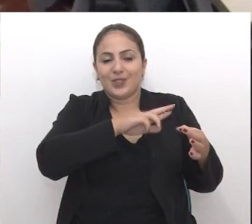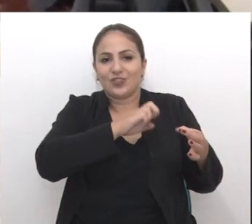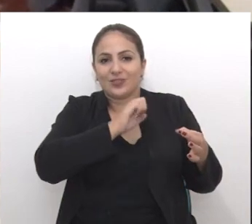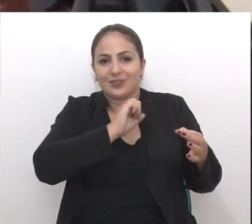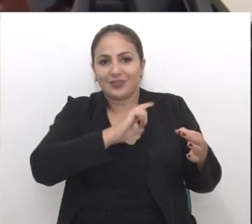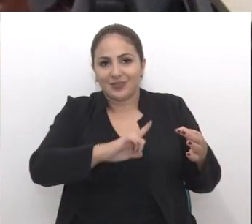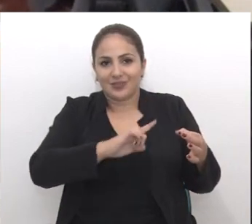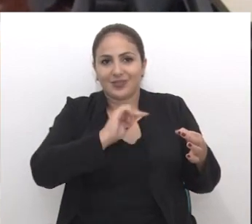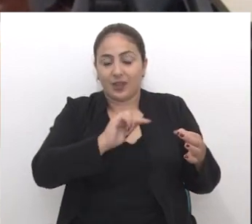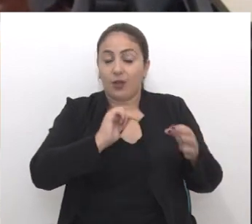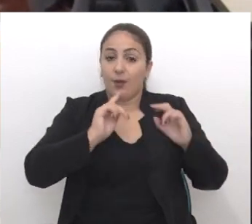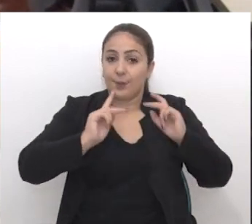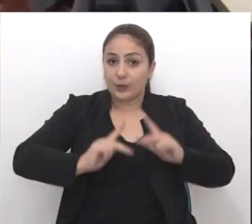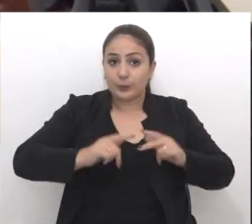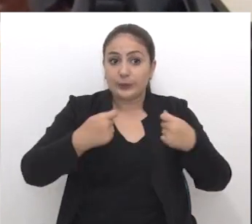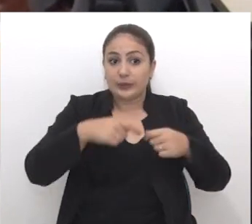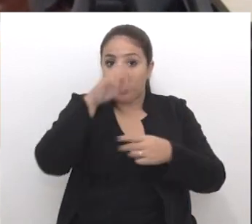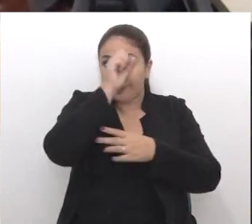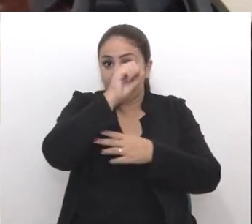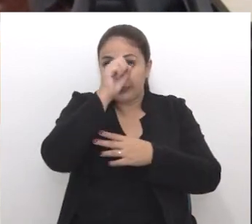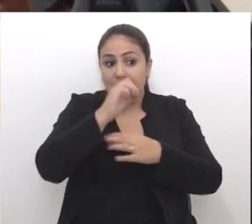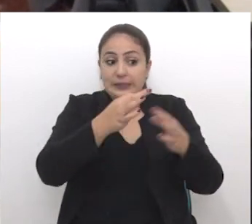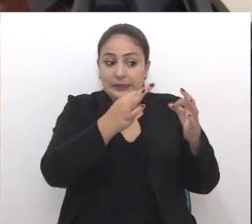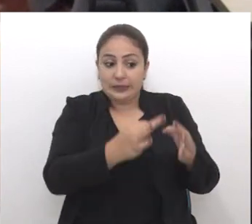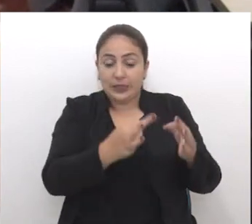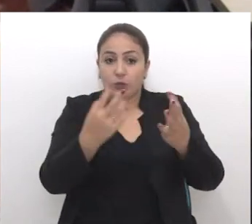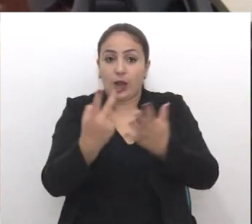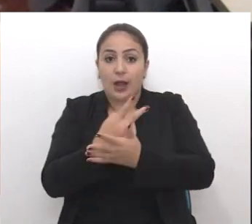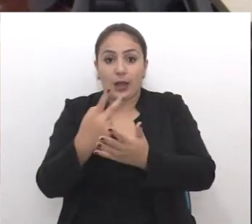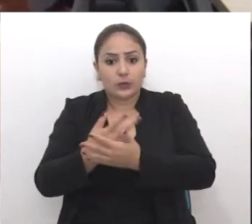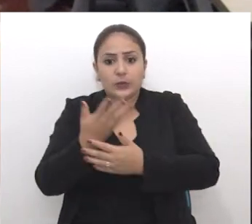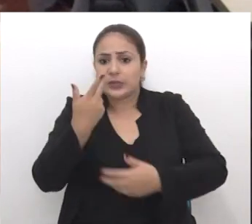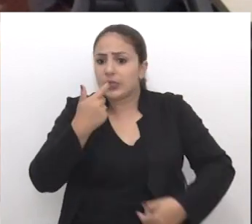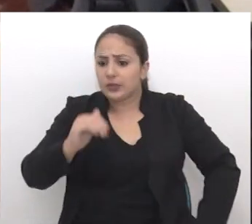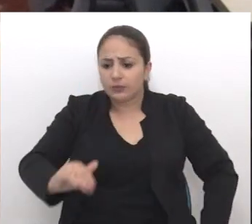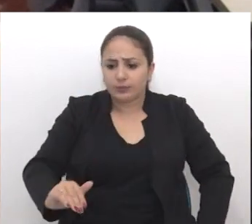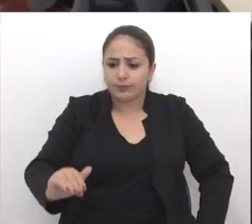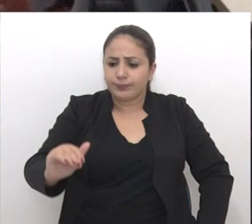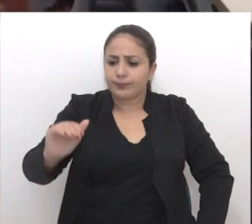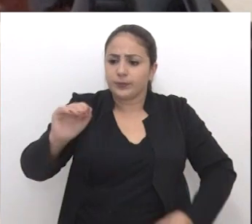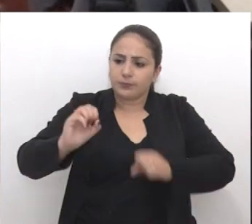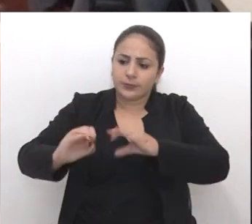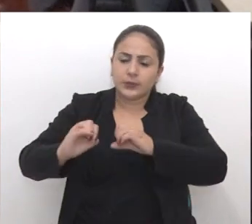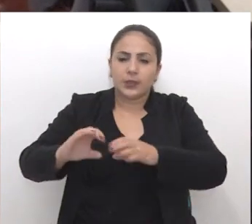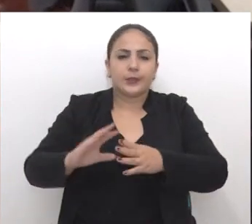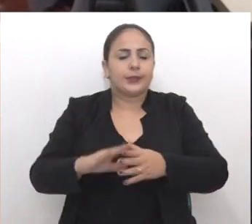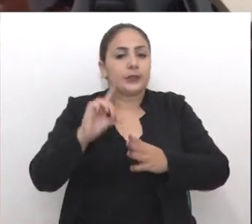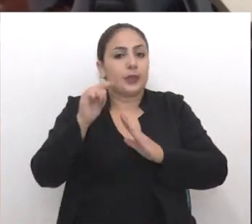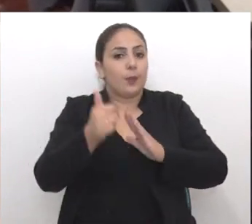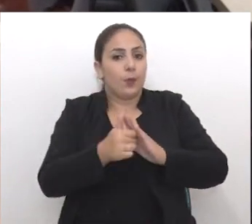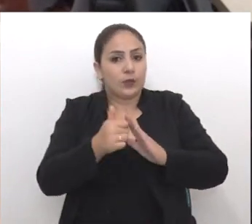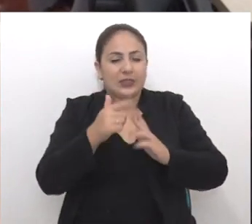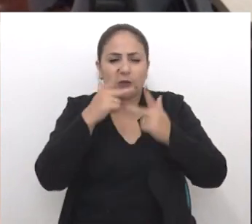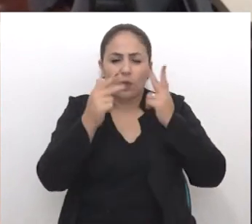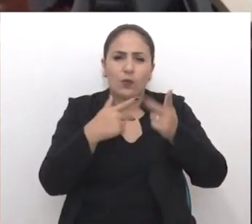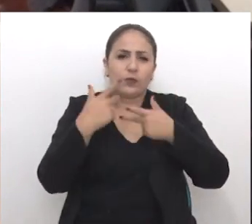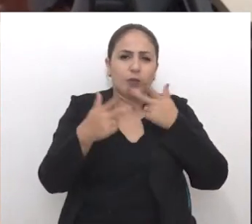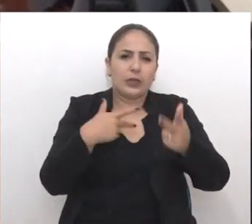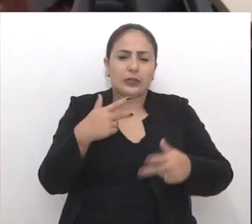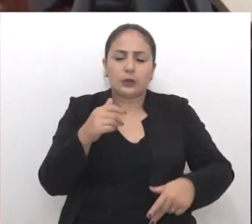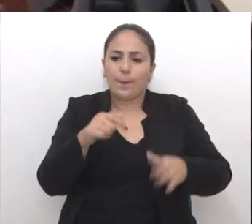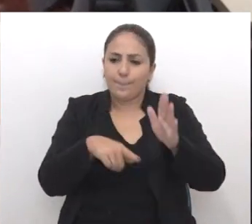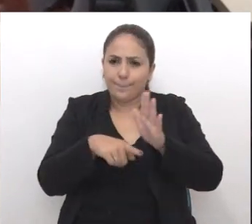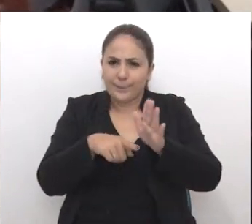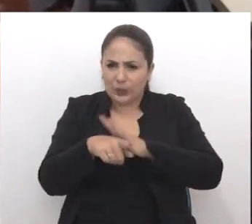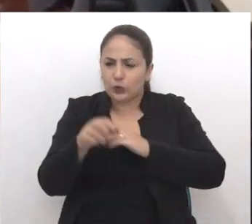que é assim, o aluno tem que aprender o que é certo, o que é errado, desde criança. Senão depois, é aquela velha história que teus avós,